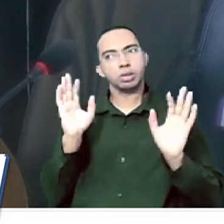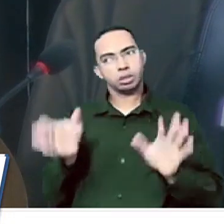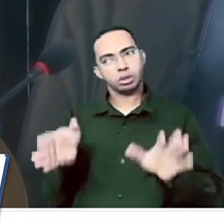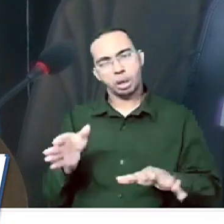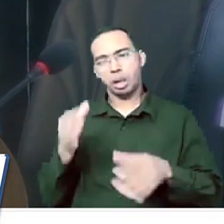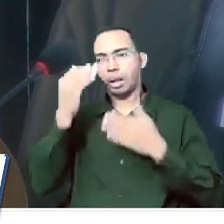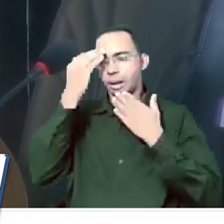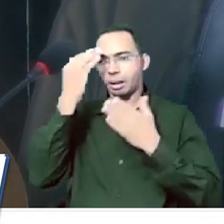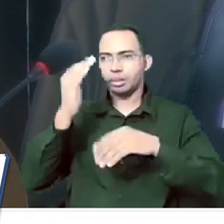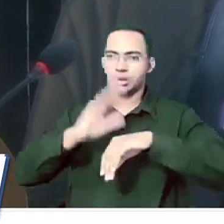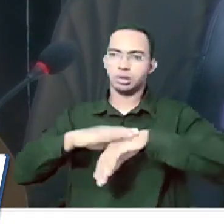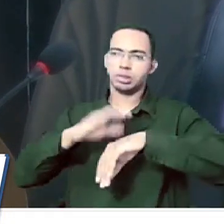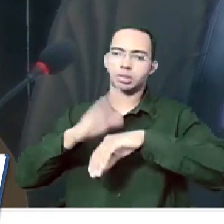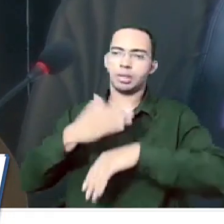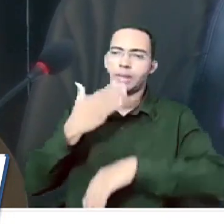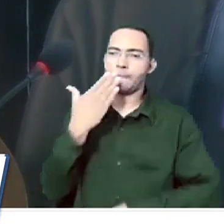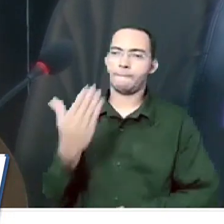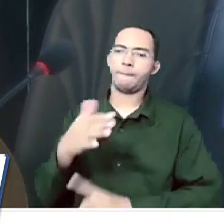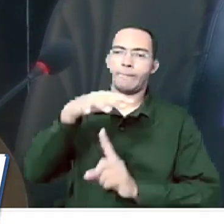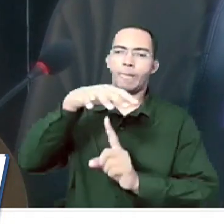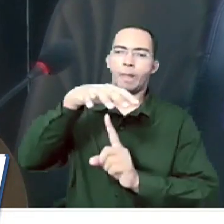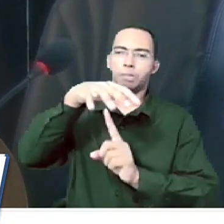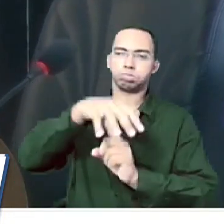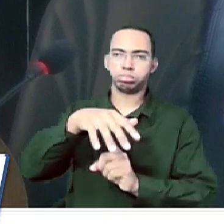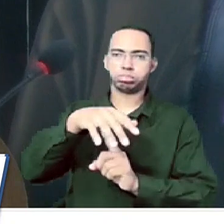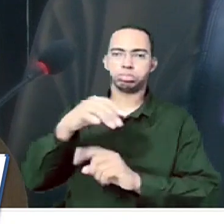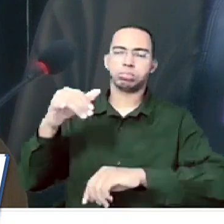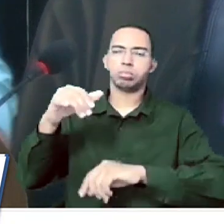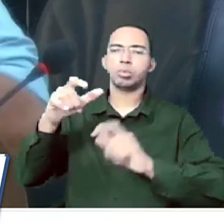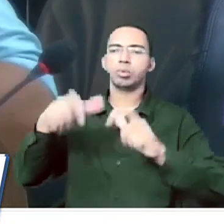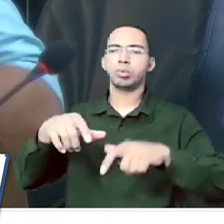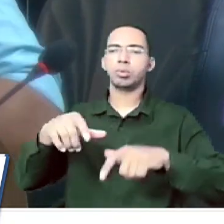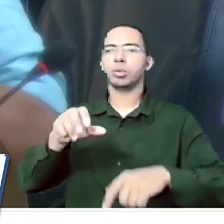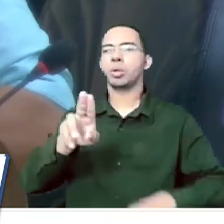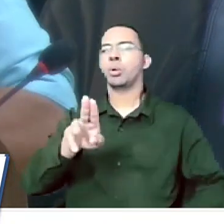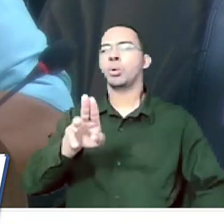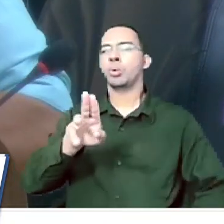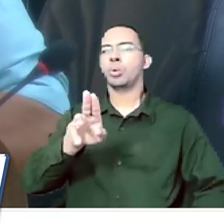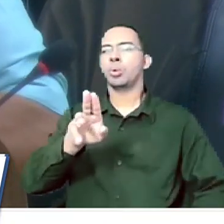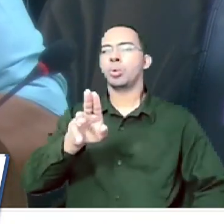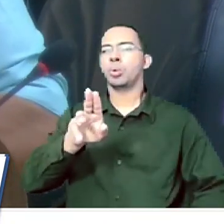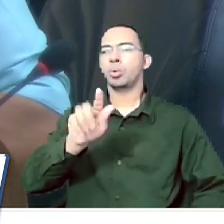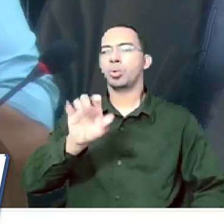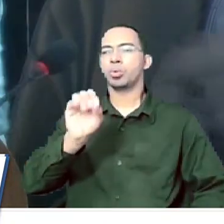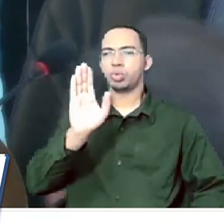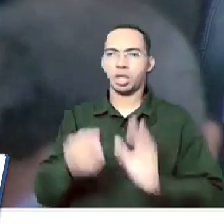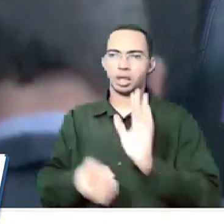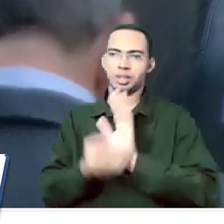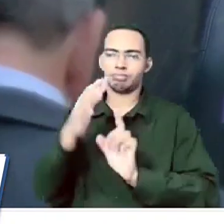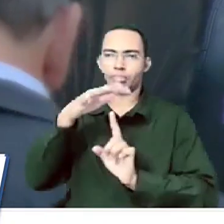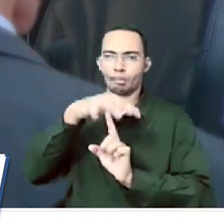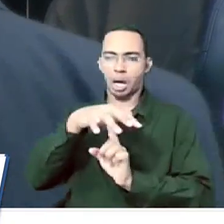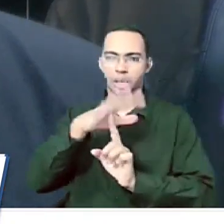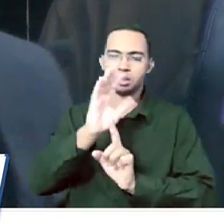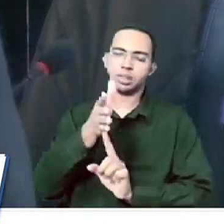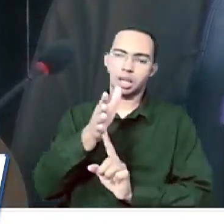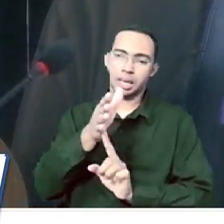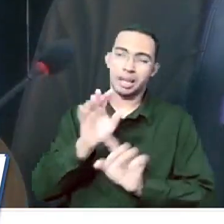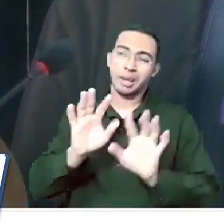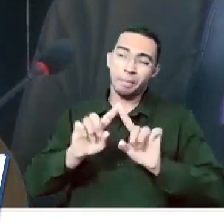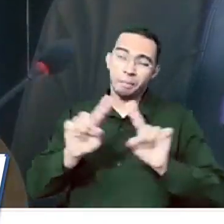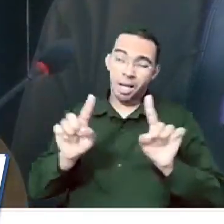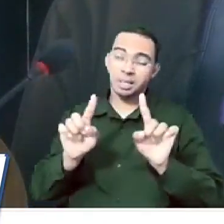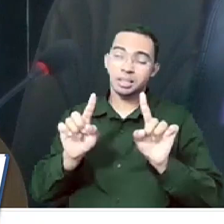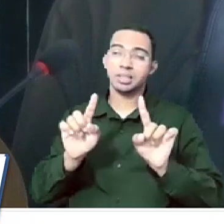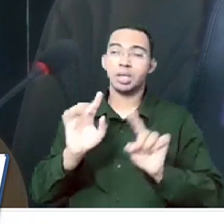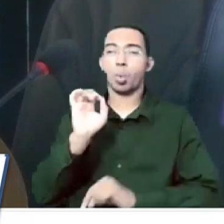solicitei um ponto de ônibus ali na Hugo Betarello e foi instalado, né? Mas acontece o quê? Quando